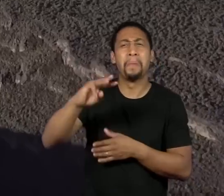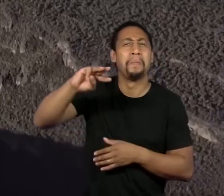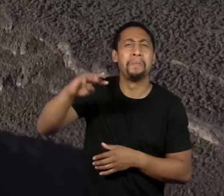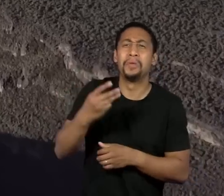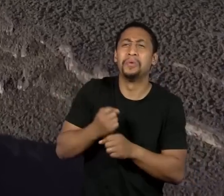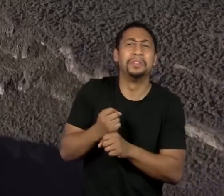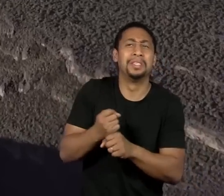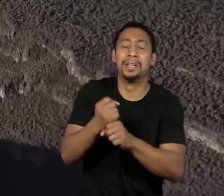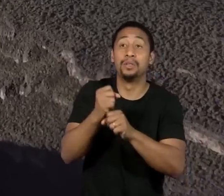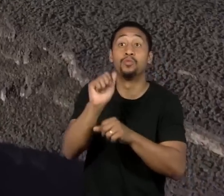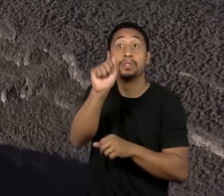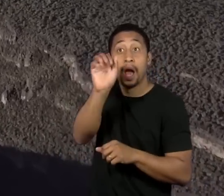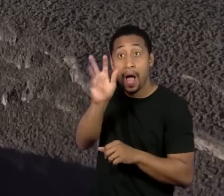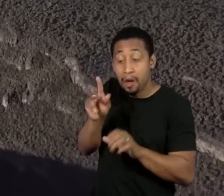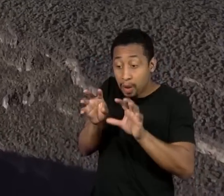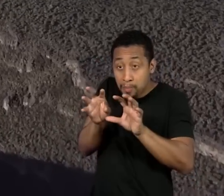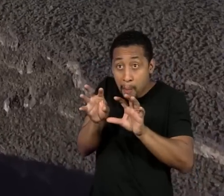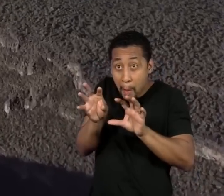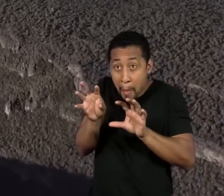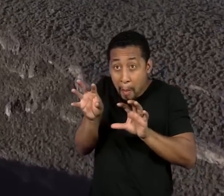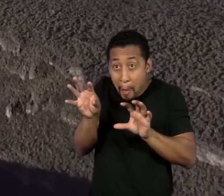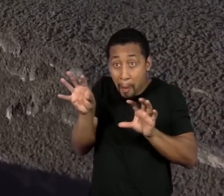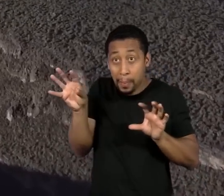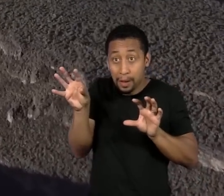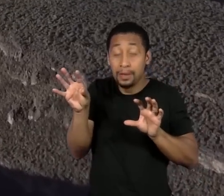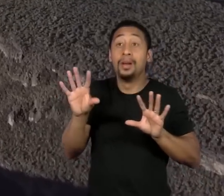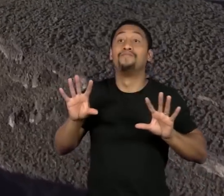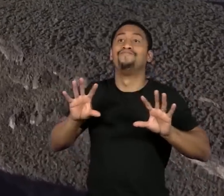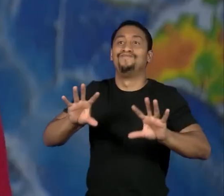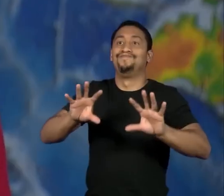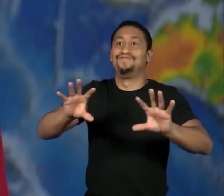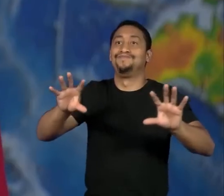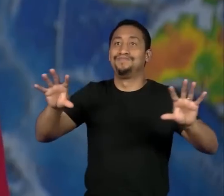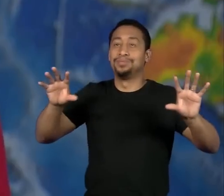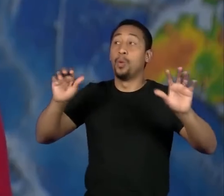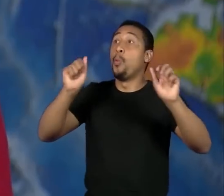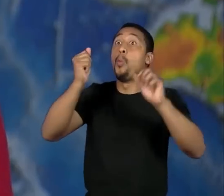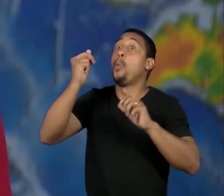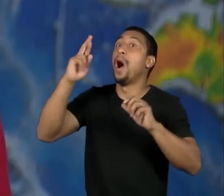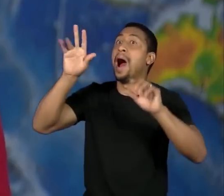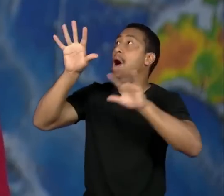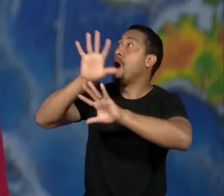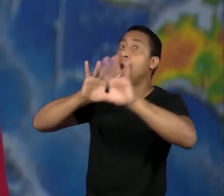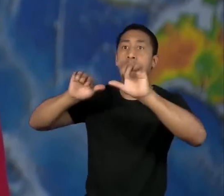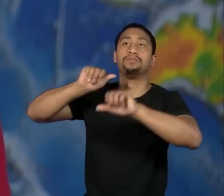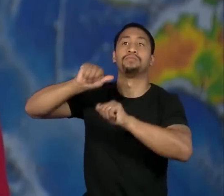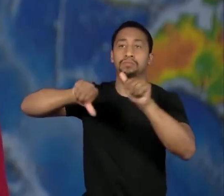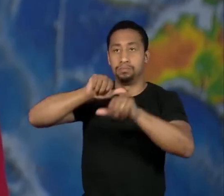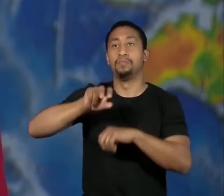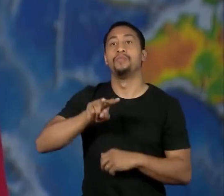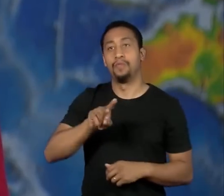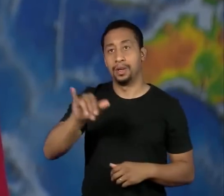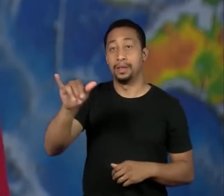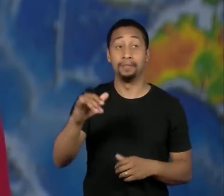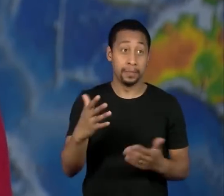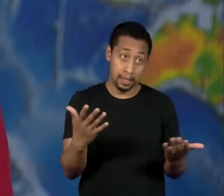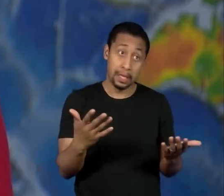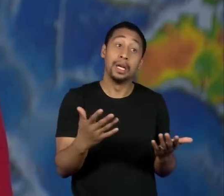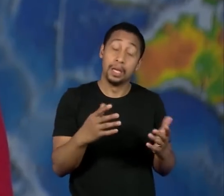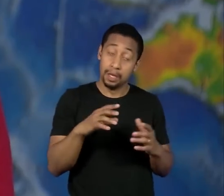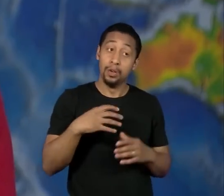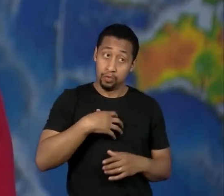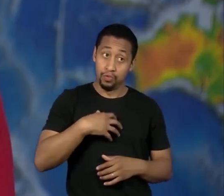a atmosfera será impactada. Esse processo é um processo que vai induzir bastante vulcanismo, então a gente vai